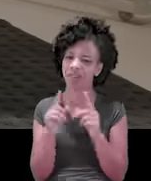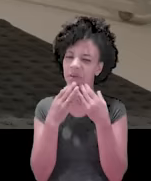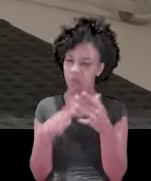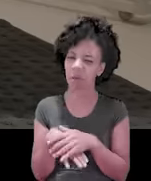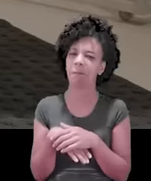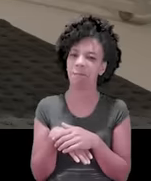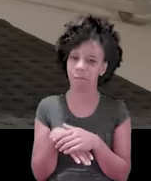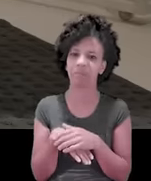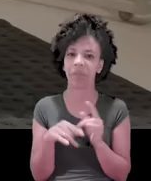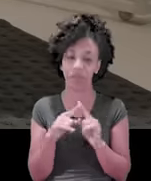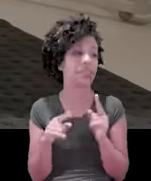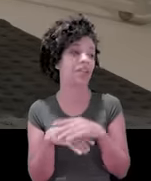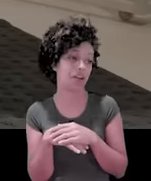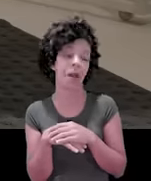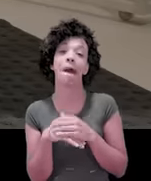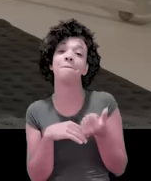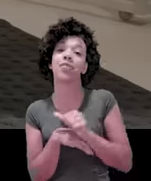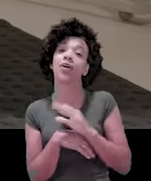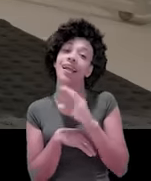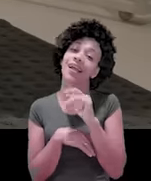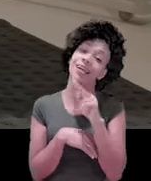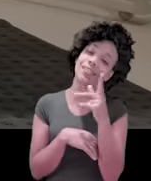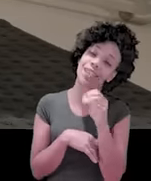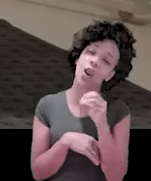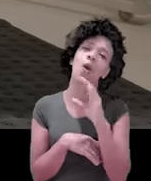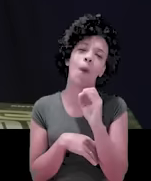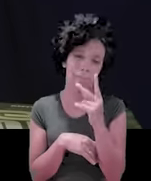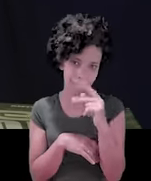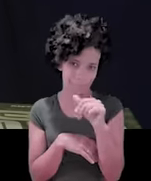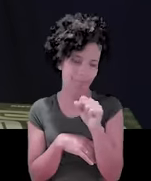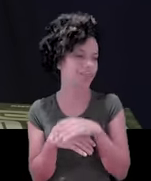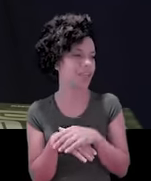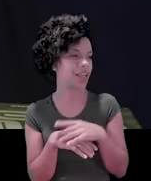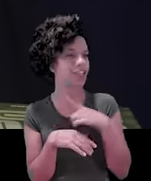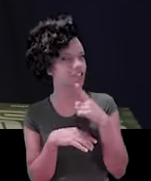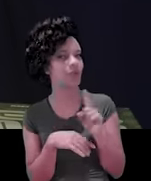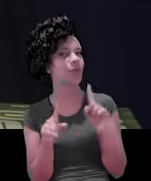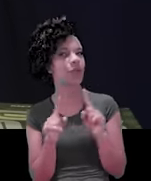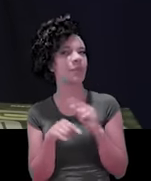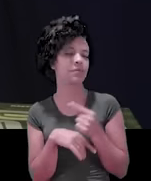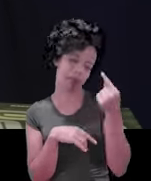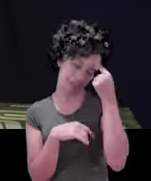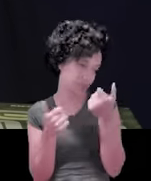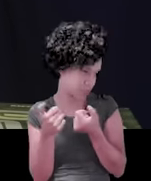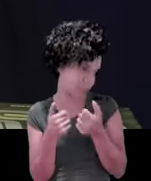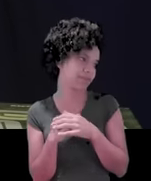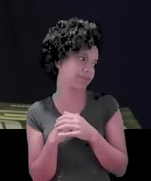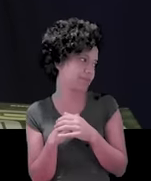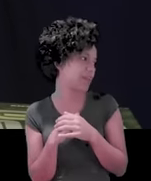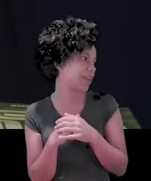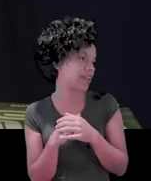é muito bom jogo castelo de copo hoje a outra tinha umas horas que eu pensava que tá no videogame Mano